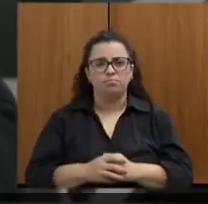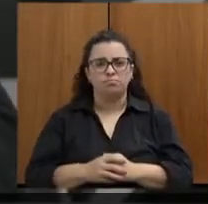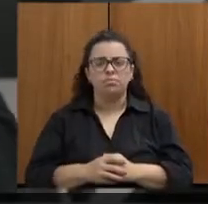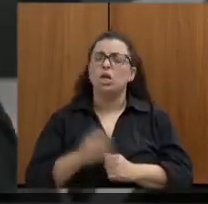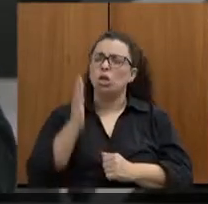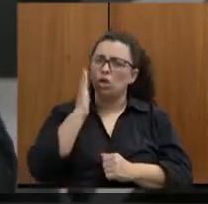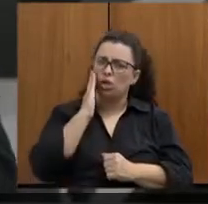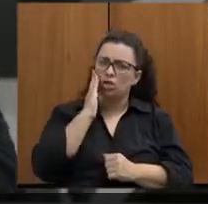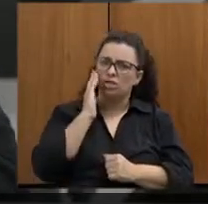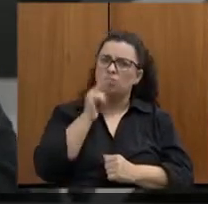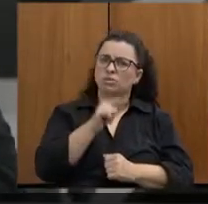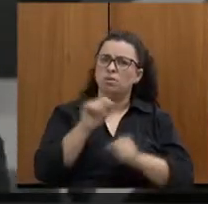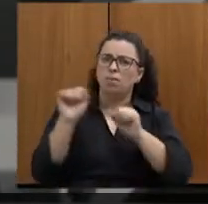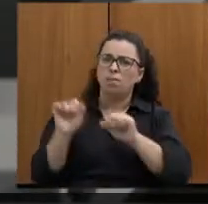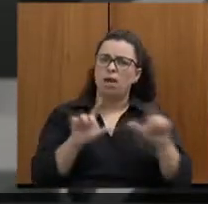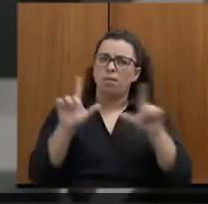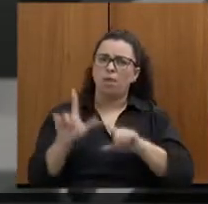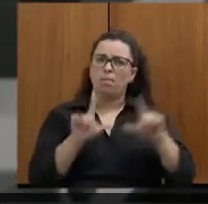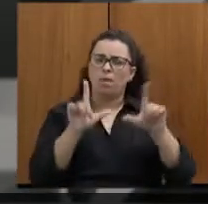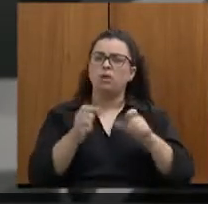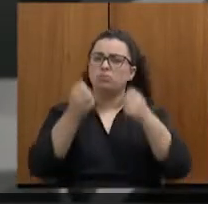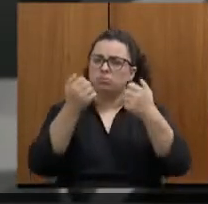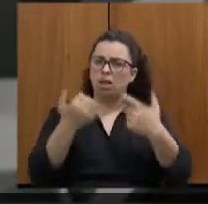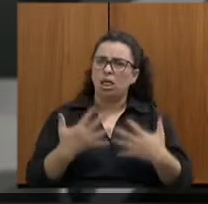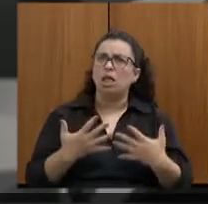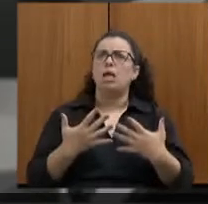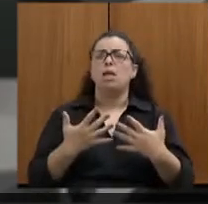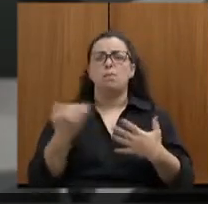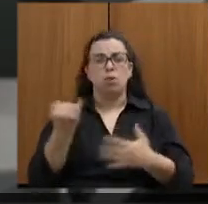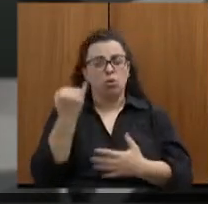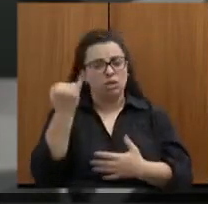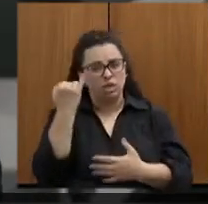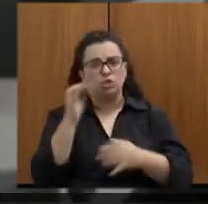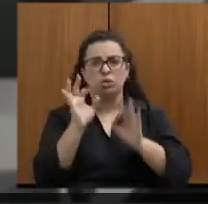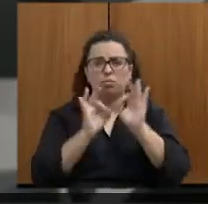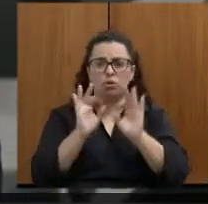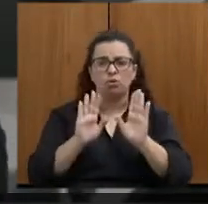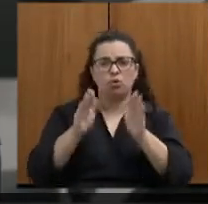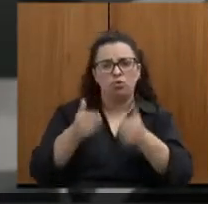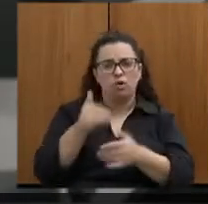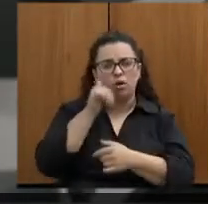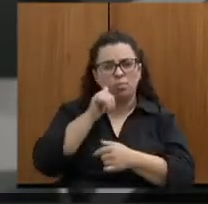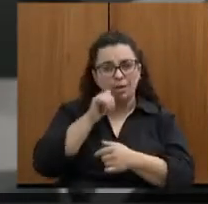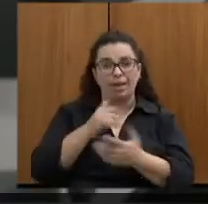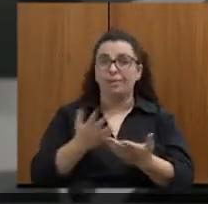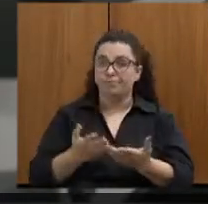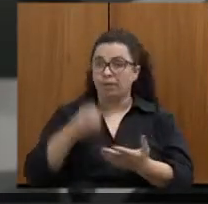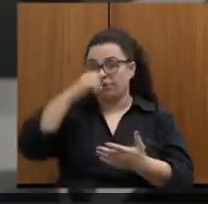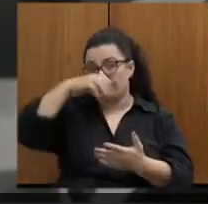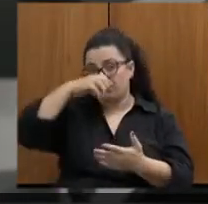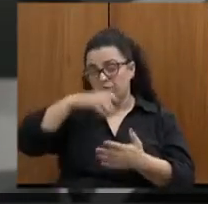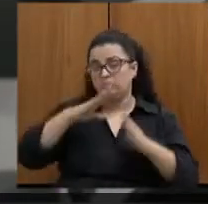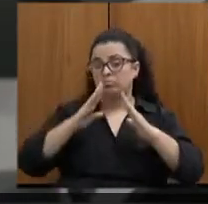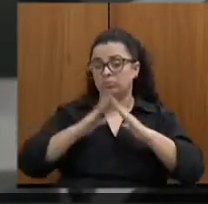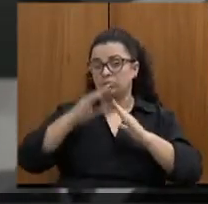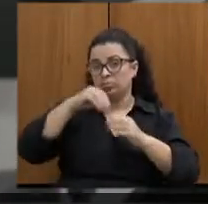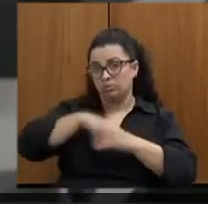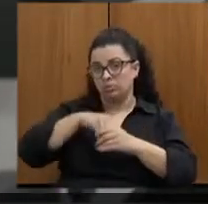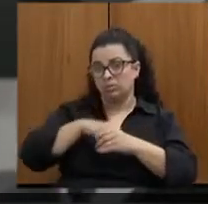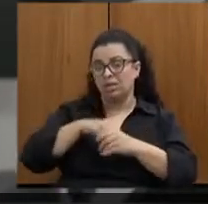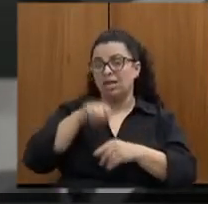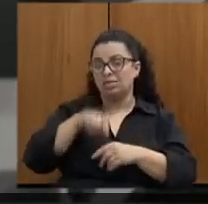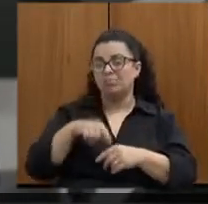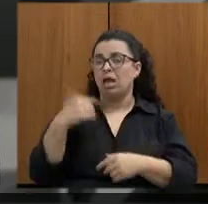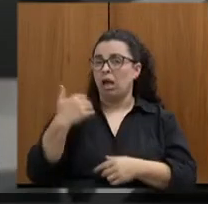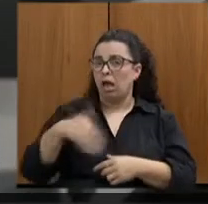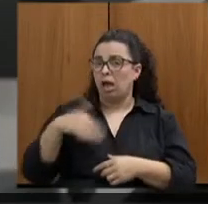na sua apresentação, você traz um recorte importante sobre a política para as mulheres. A violência doméstica, ela é um problema muito grave, gente, na nossa